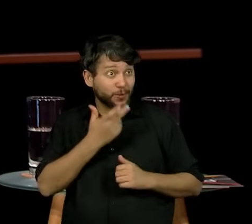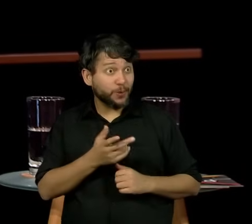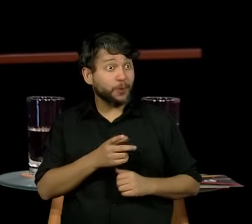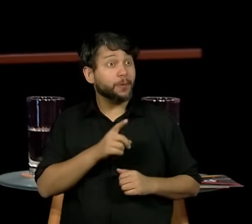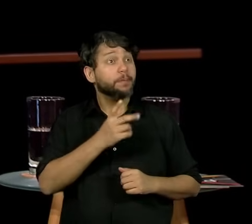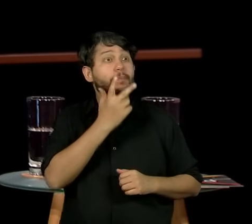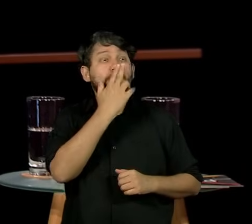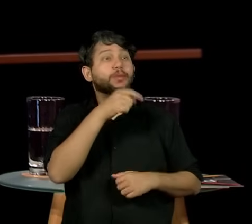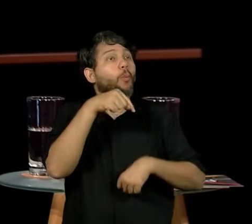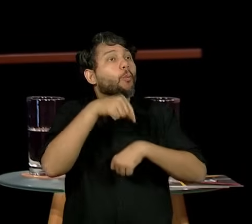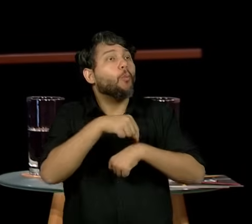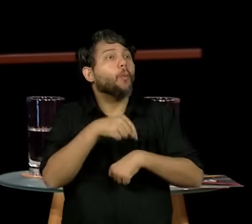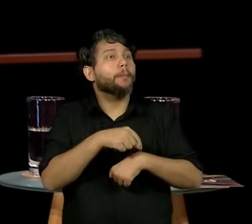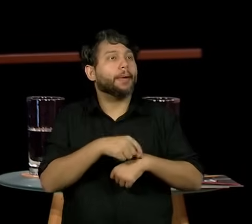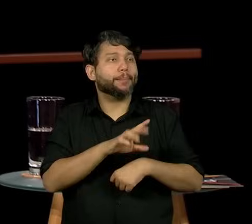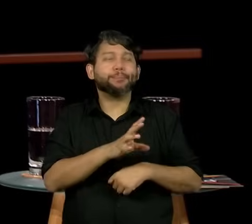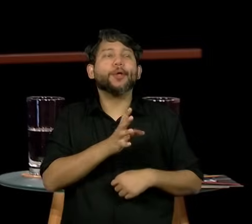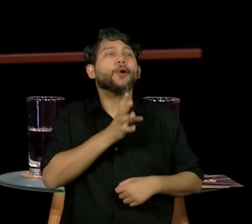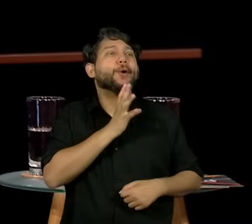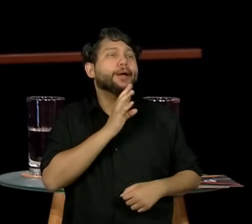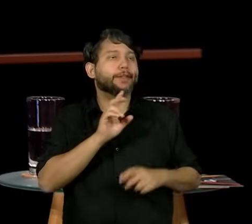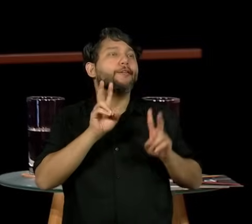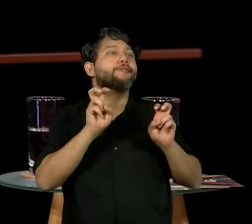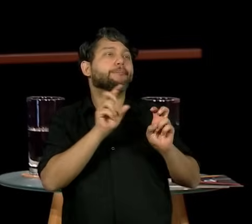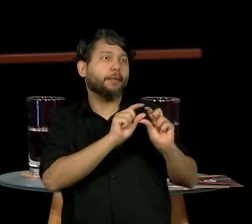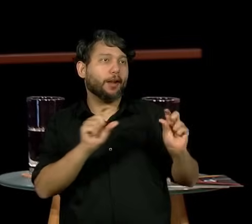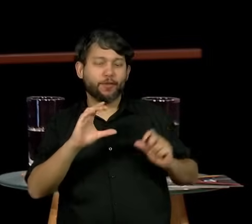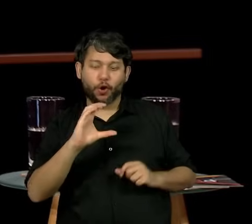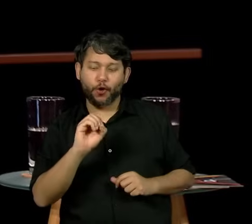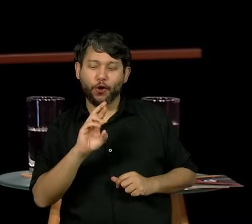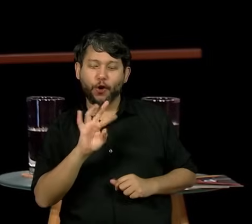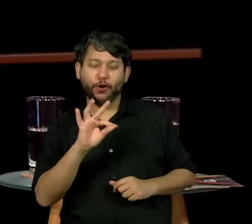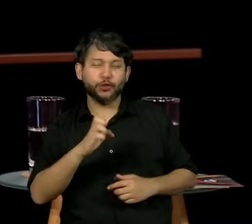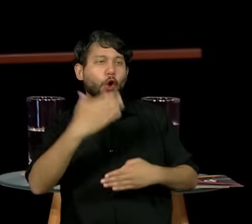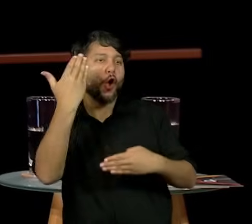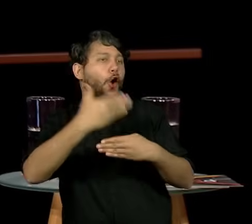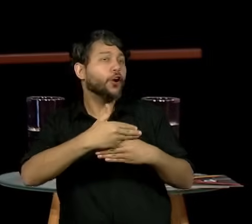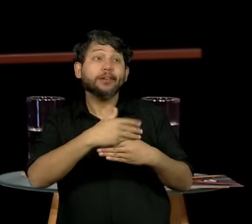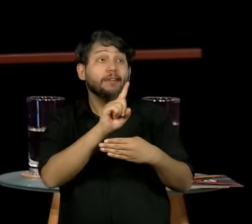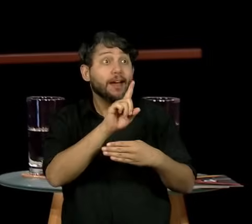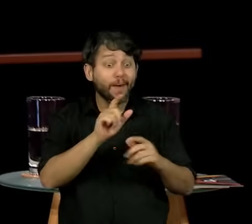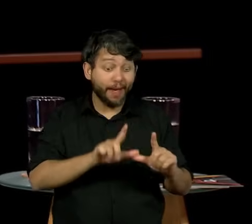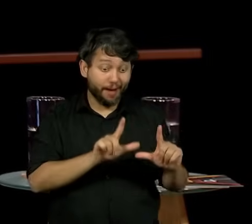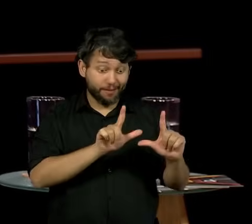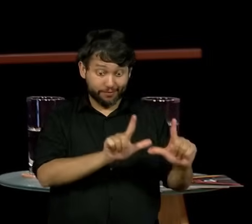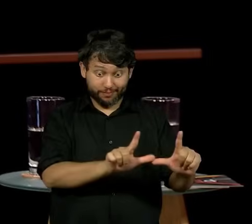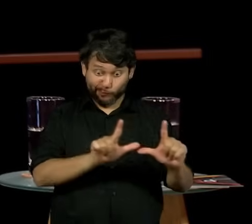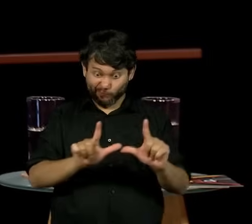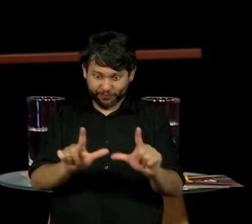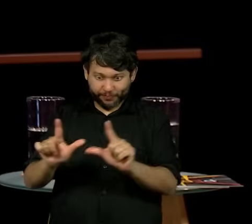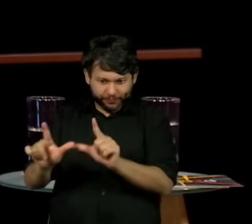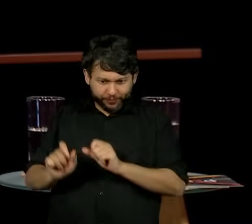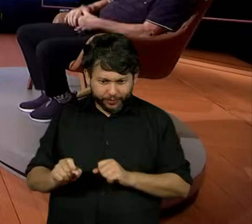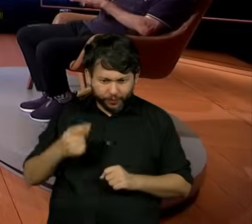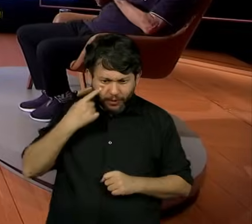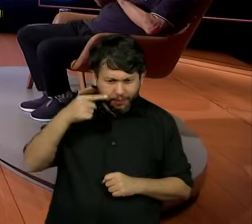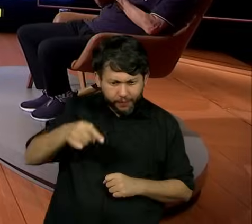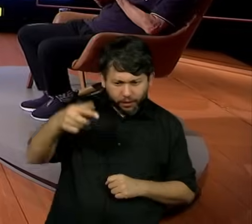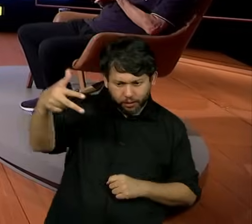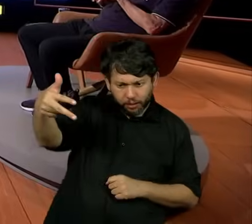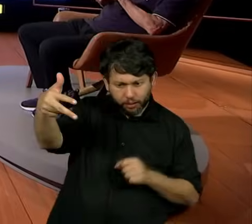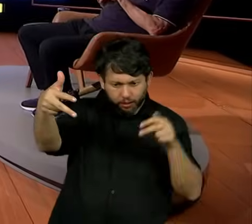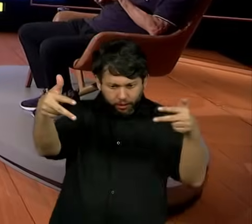do corte. Para quem não está familiarizado com a televisão, o que é o corte, o que é a mesa do corte, o kill?